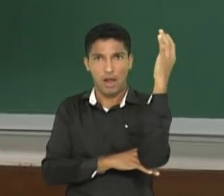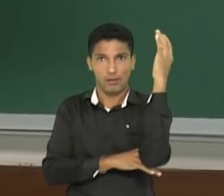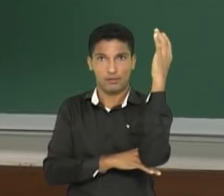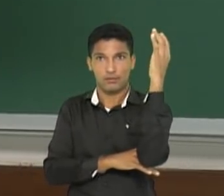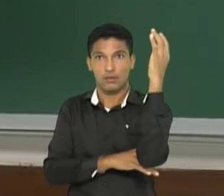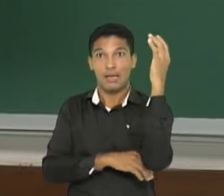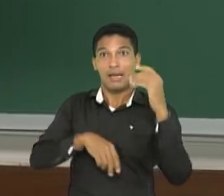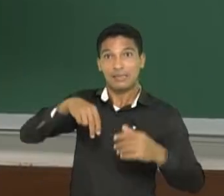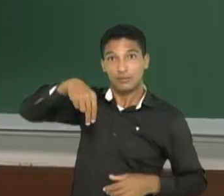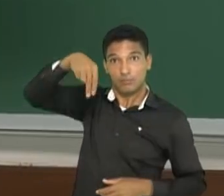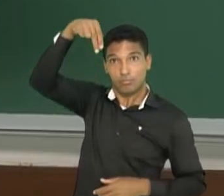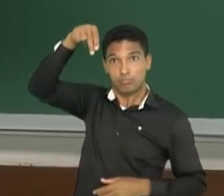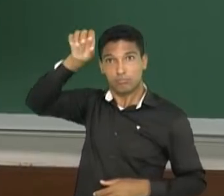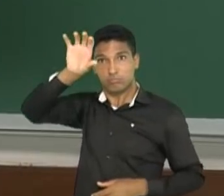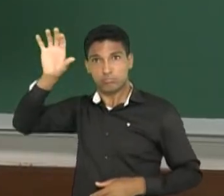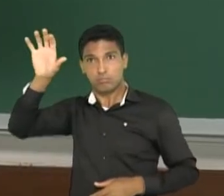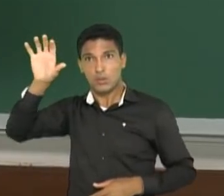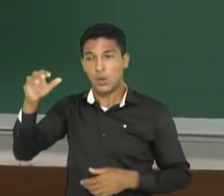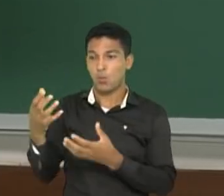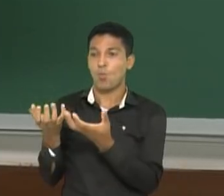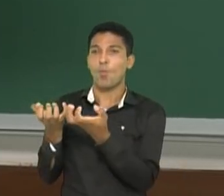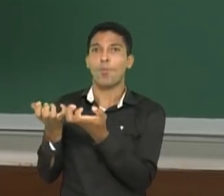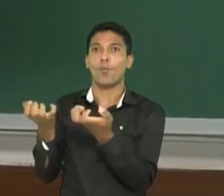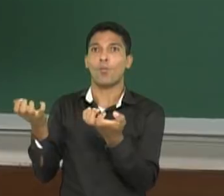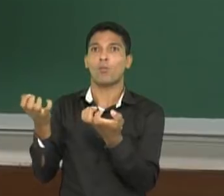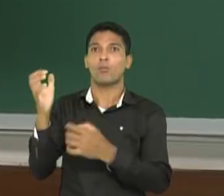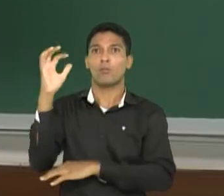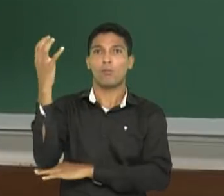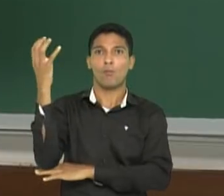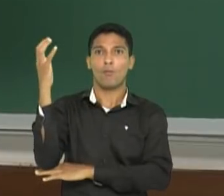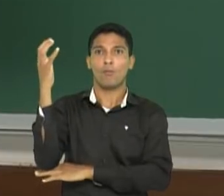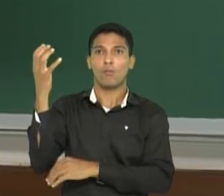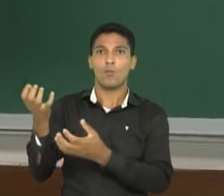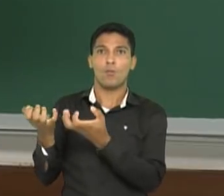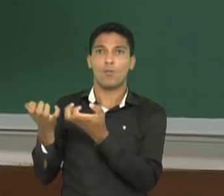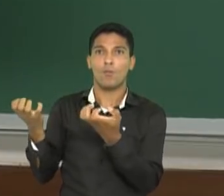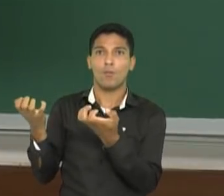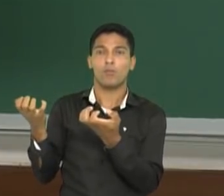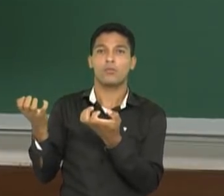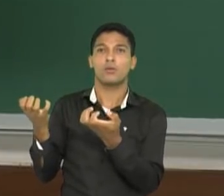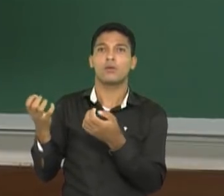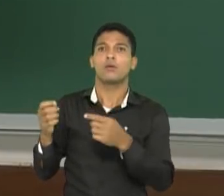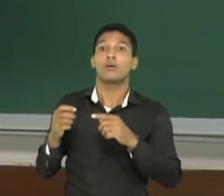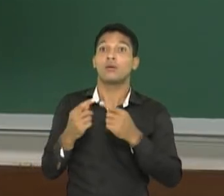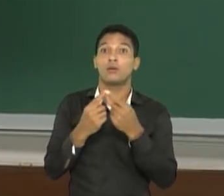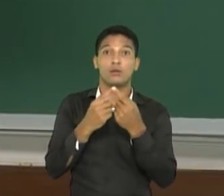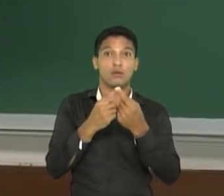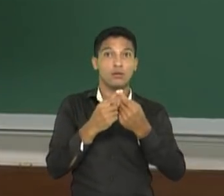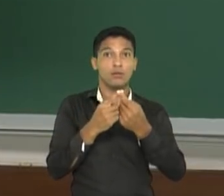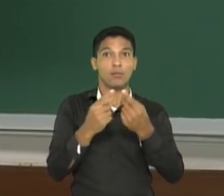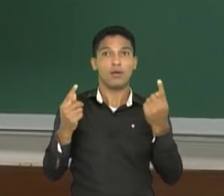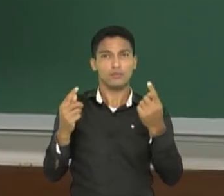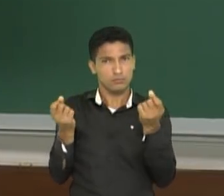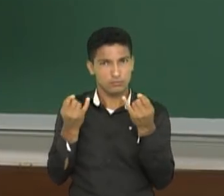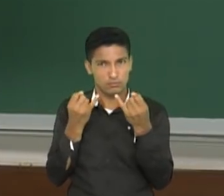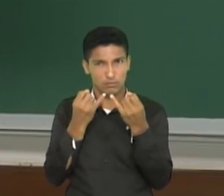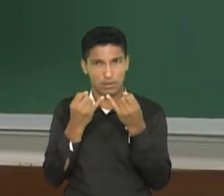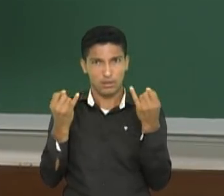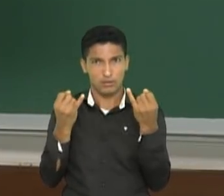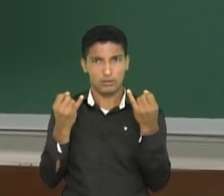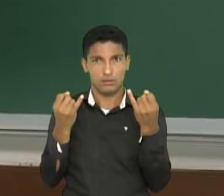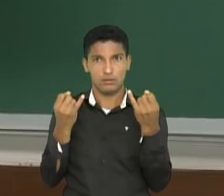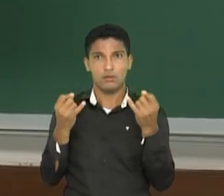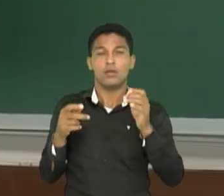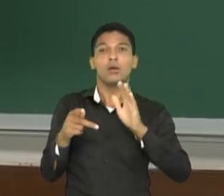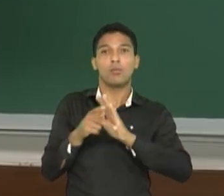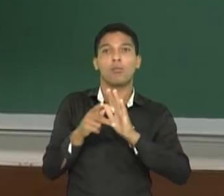ali no nordeste. Mas as 2 são semelhantes no sentido de ser sensível às mudanças a partir